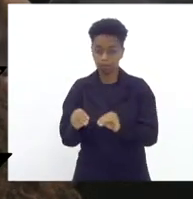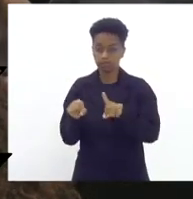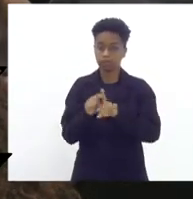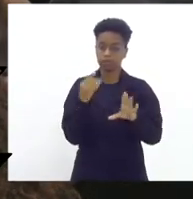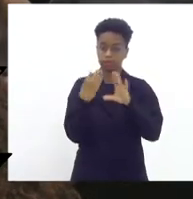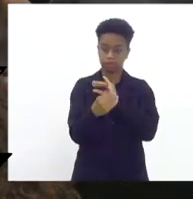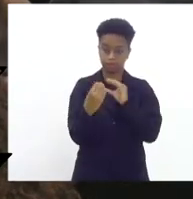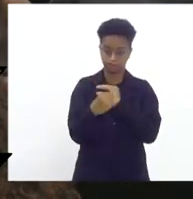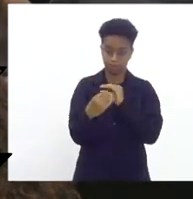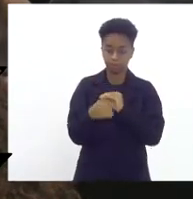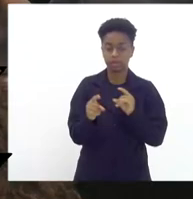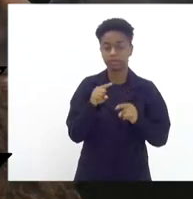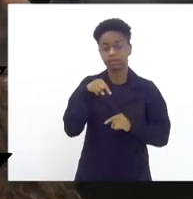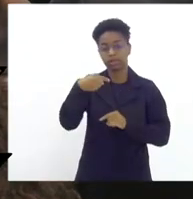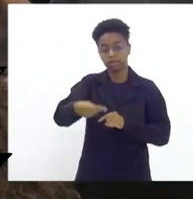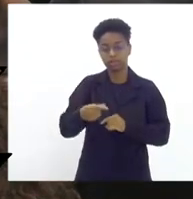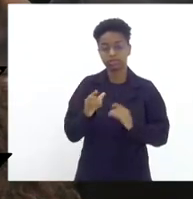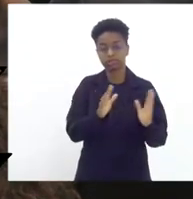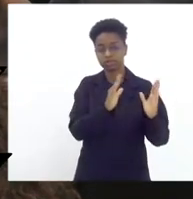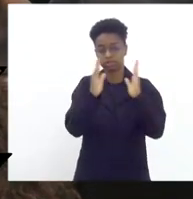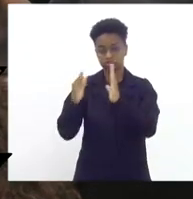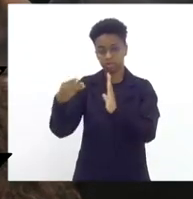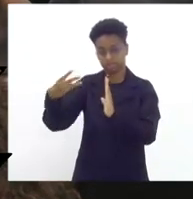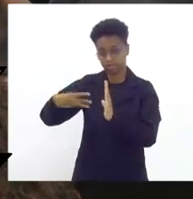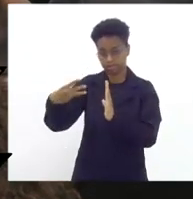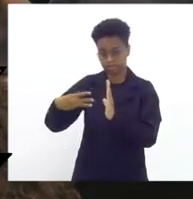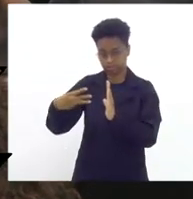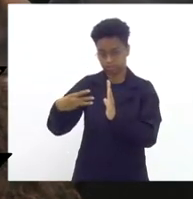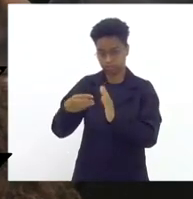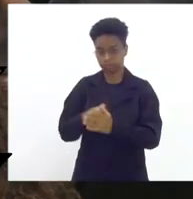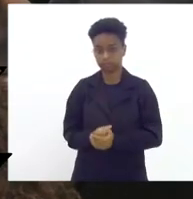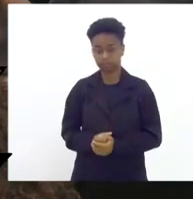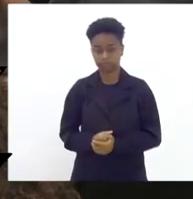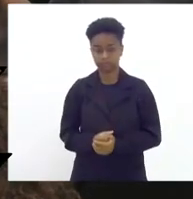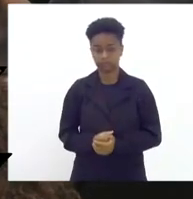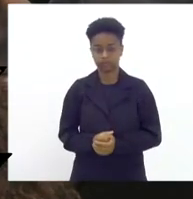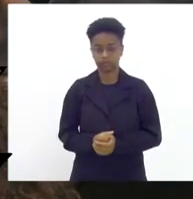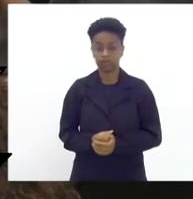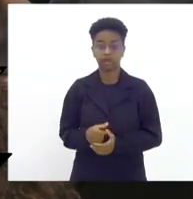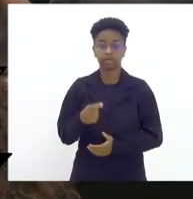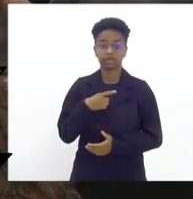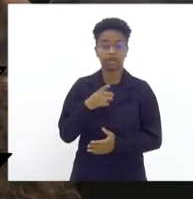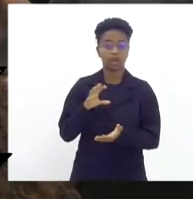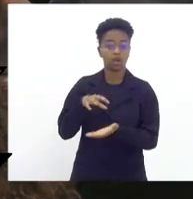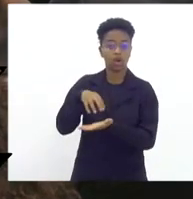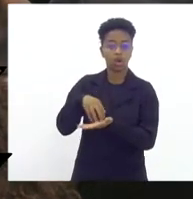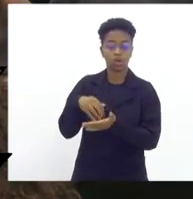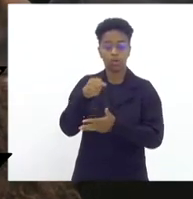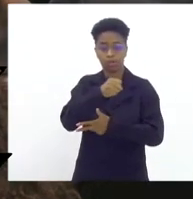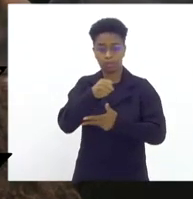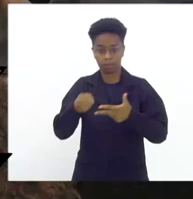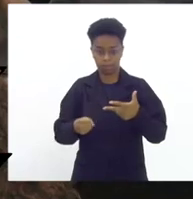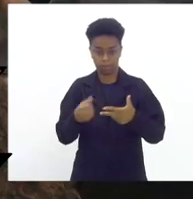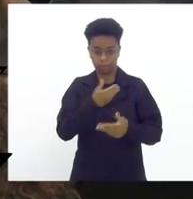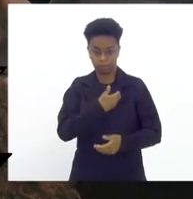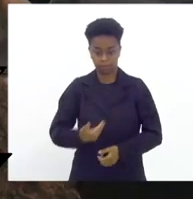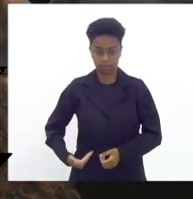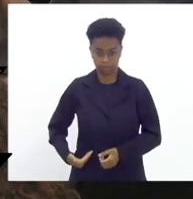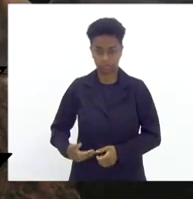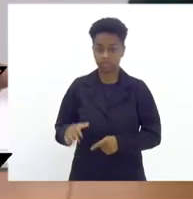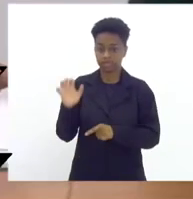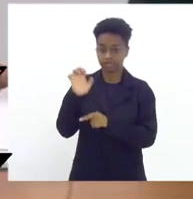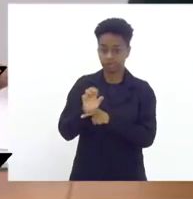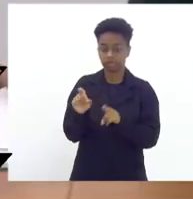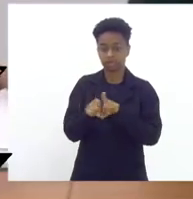refugiadas e teremos por fim o terceiro e último bloco com os órgãos do poder público estadual